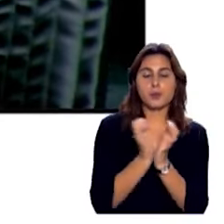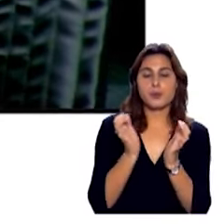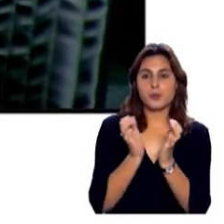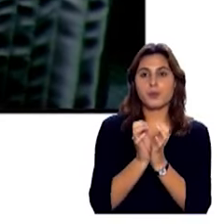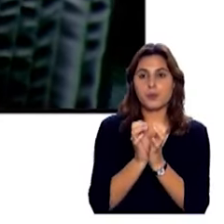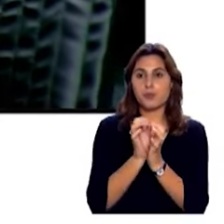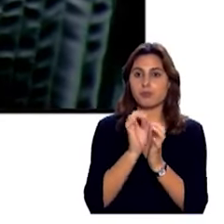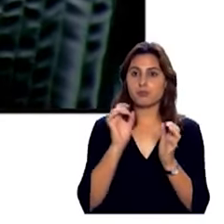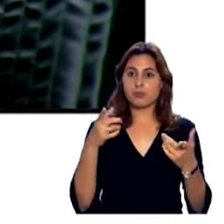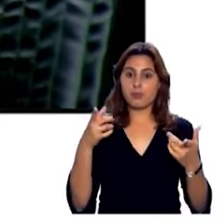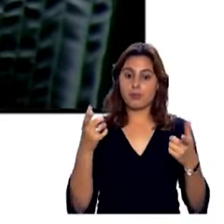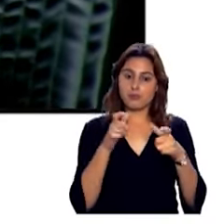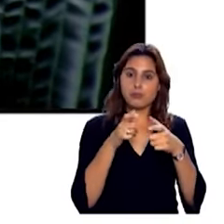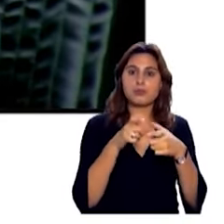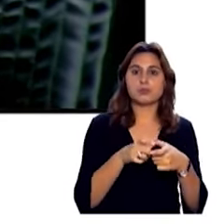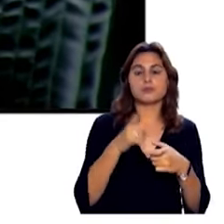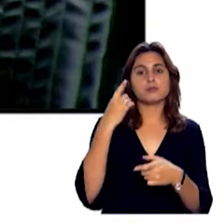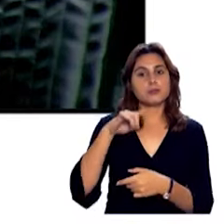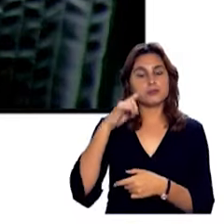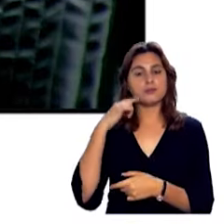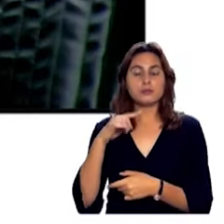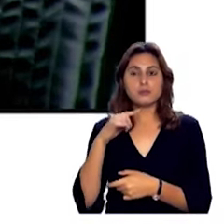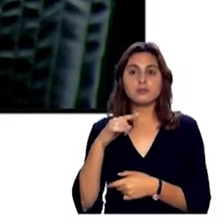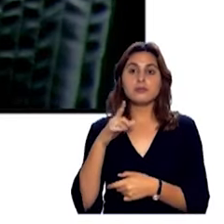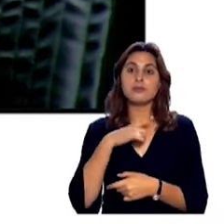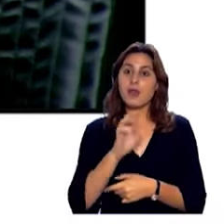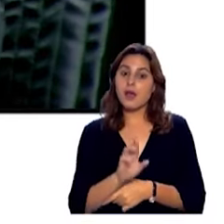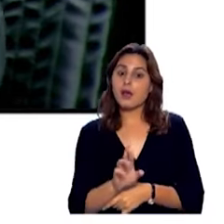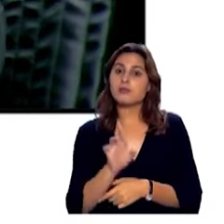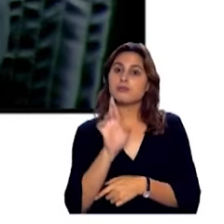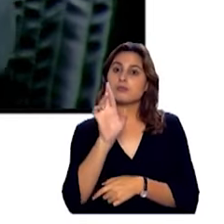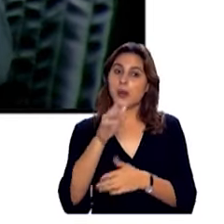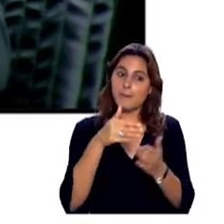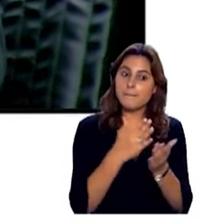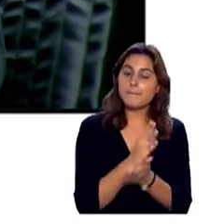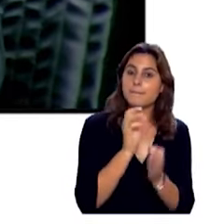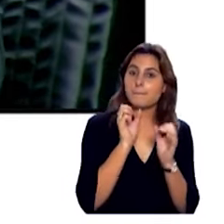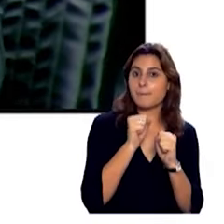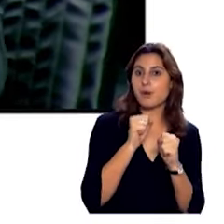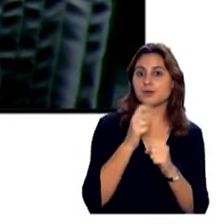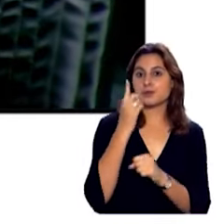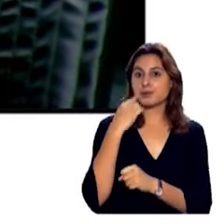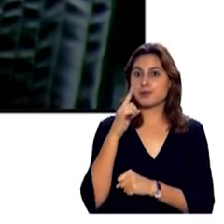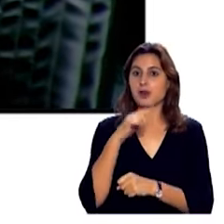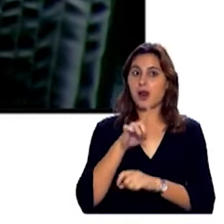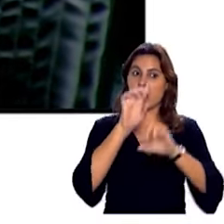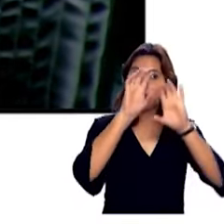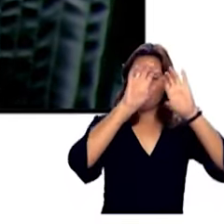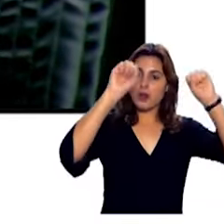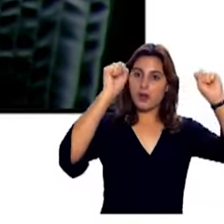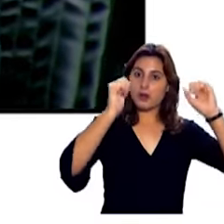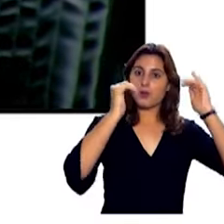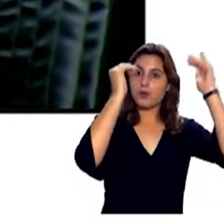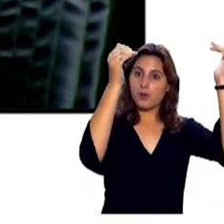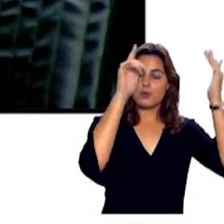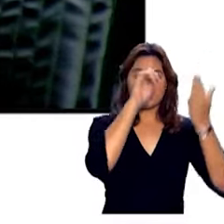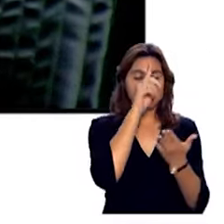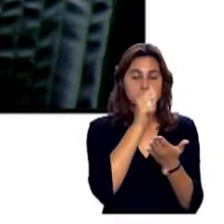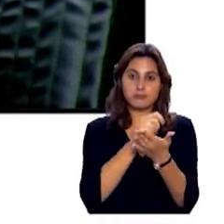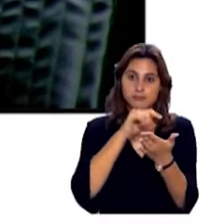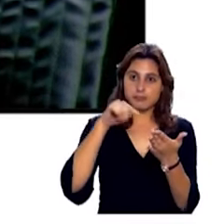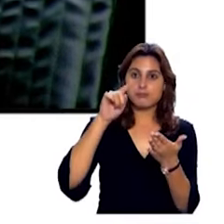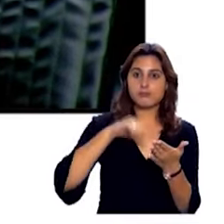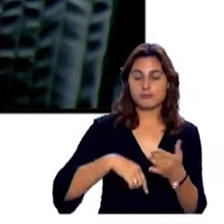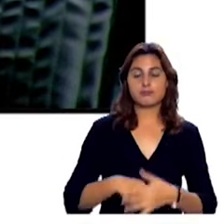limitado de advogados que tem a autorização para advogar perante a Corte e isso gera como consequência